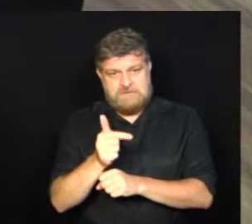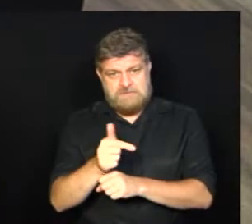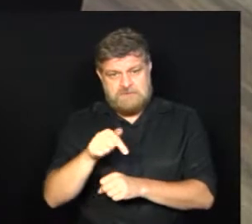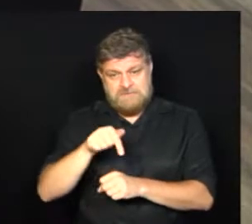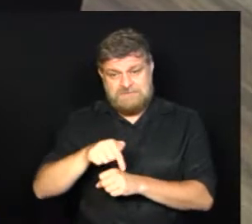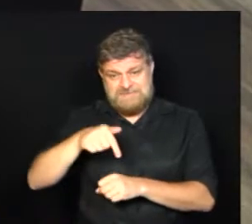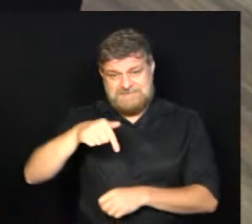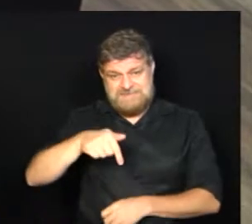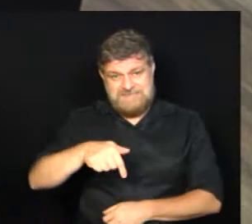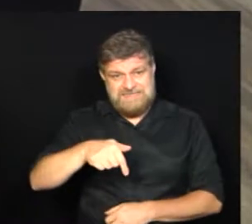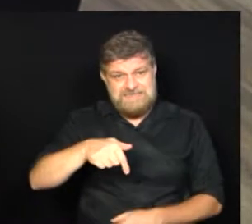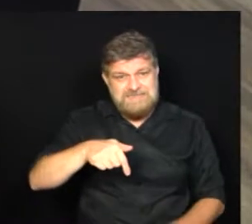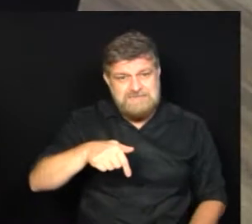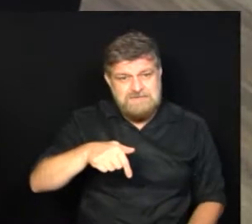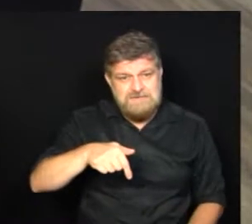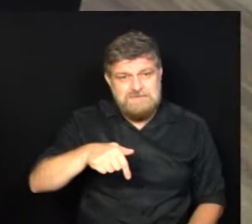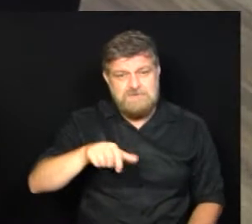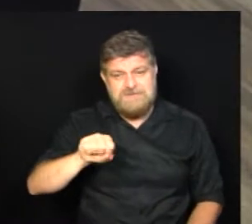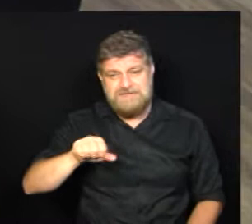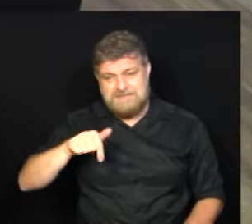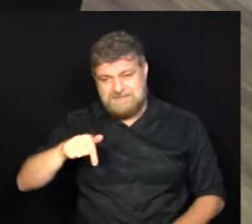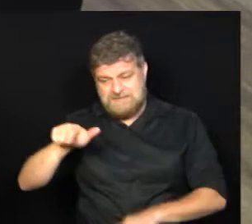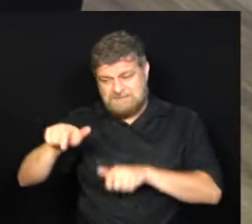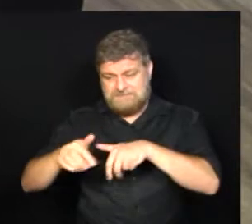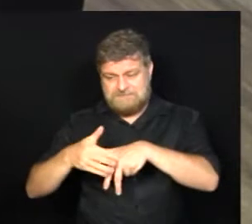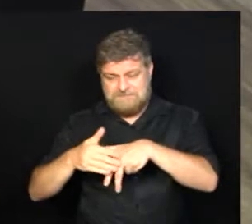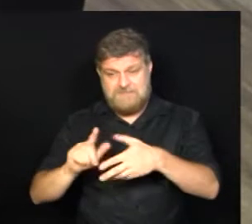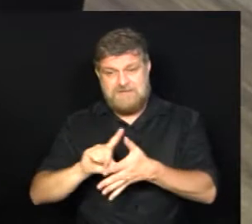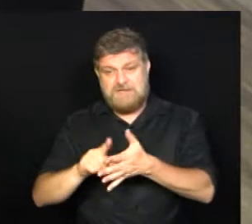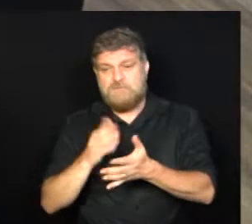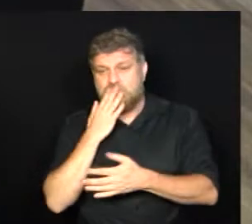52.787 casos da doença. Indaiatuba vem na sequência com